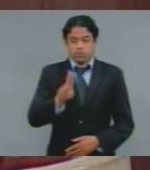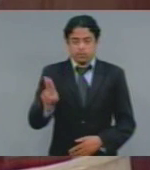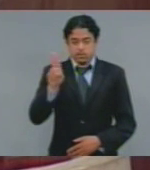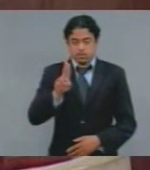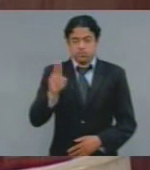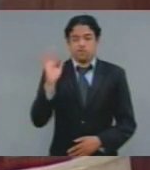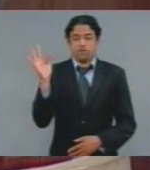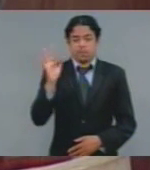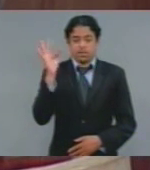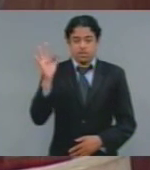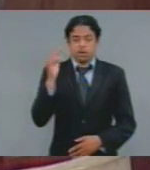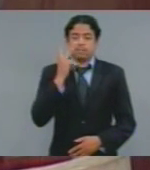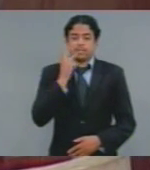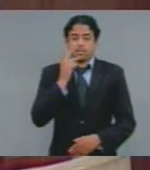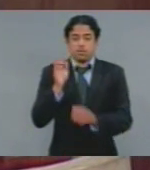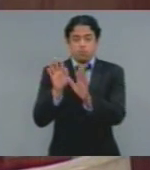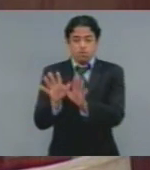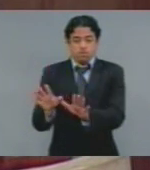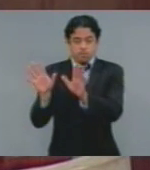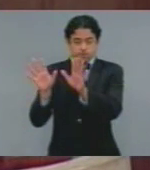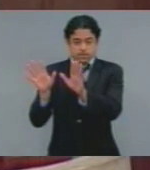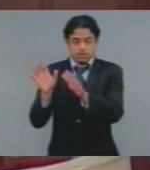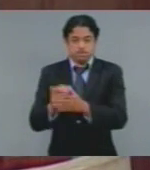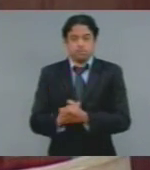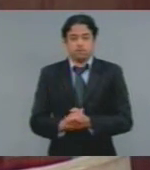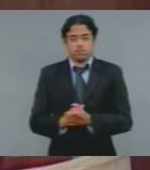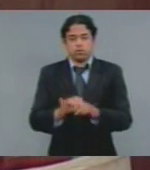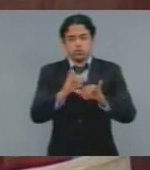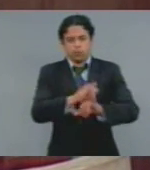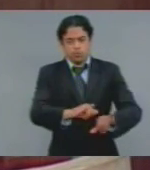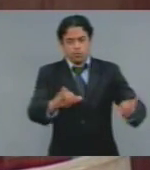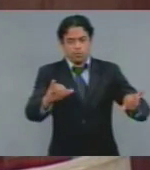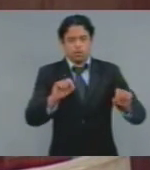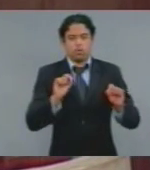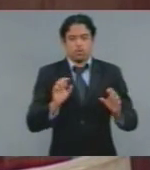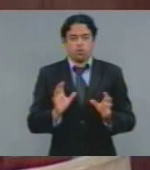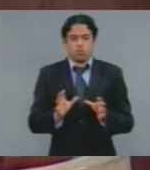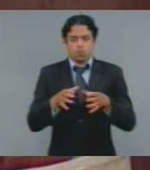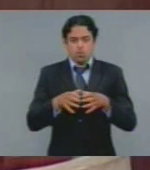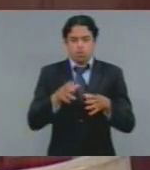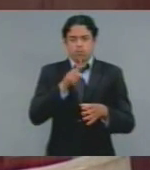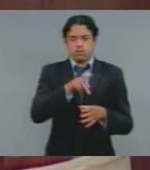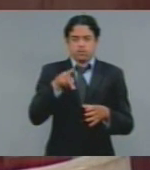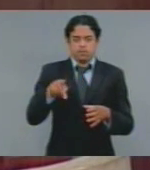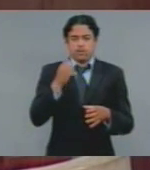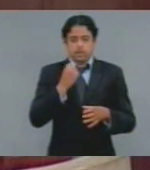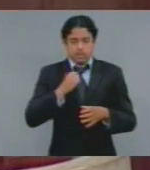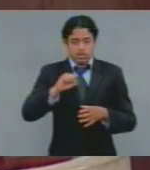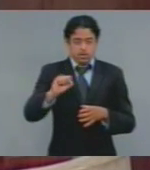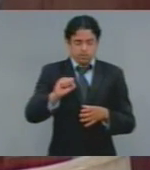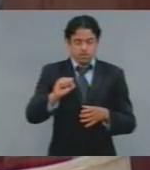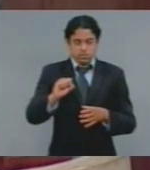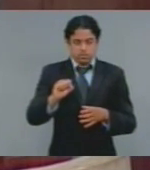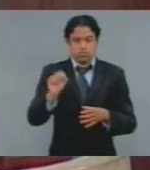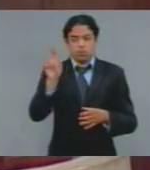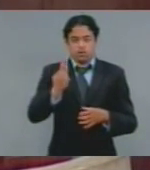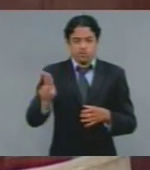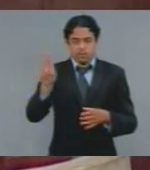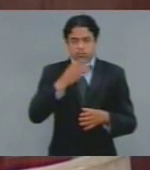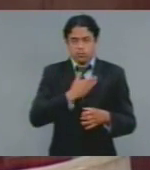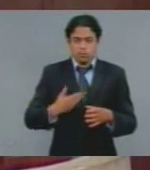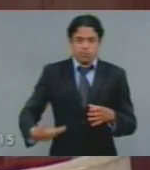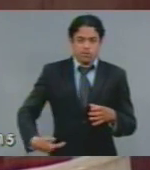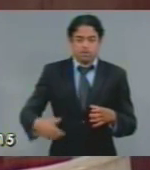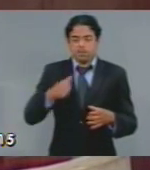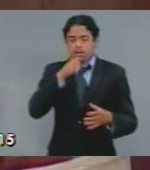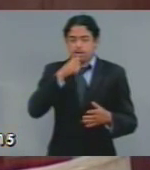Ceará levaram a público um coletivo de docentes em defesa da universidade pública, uma